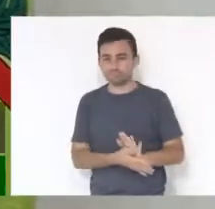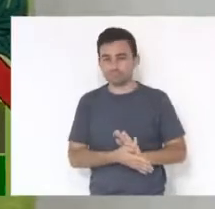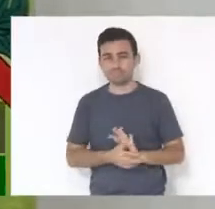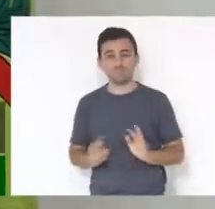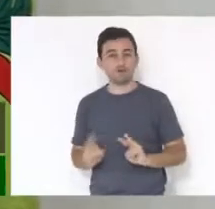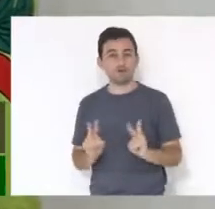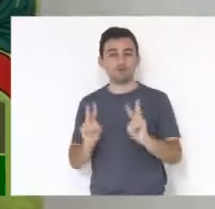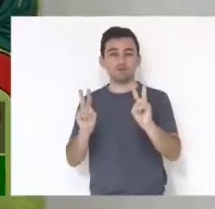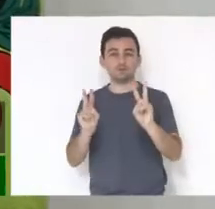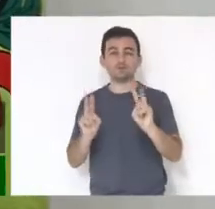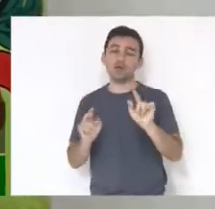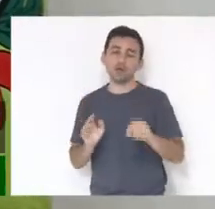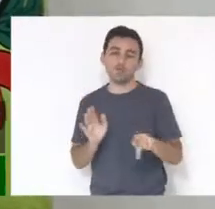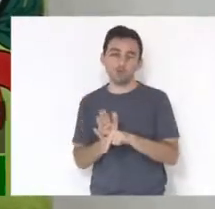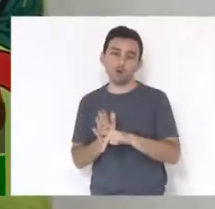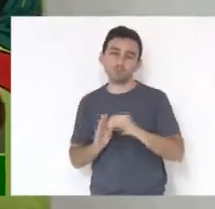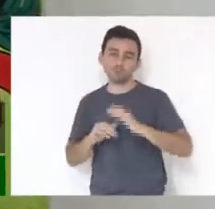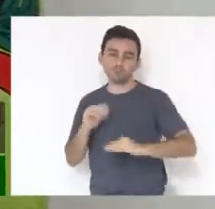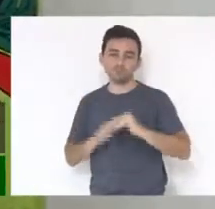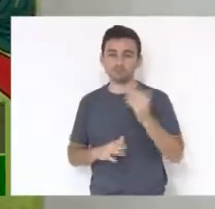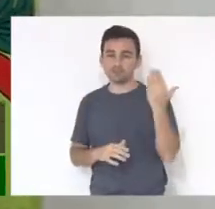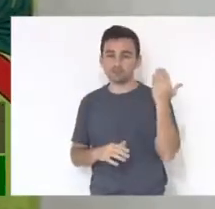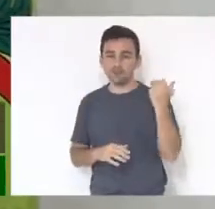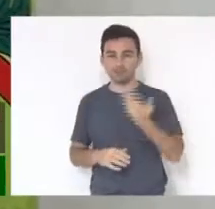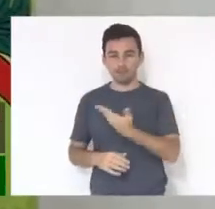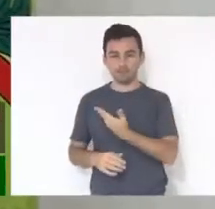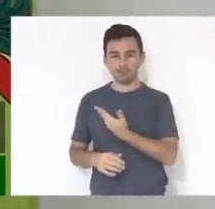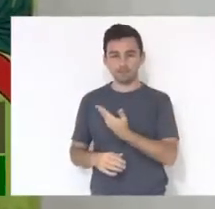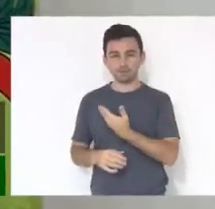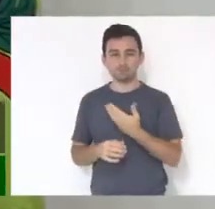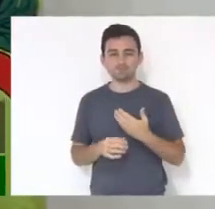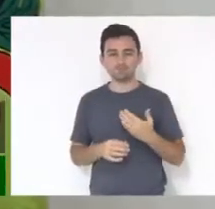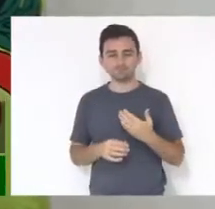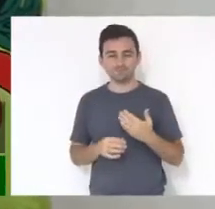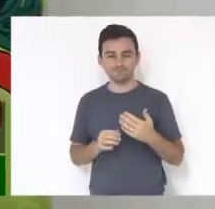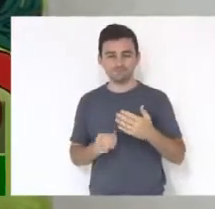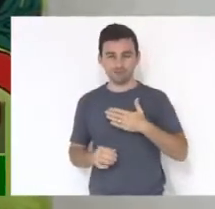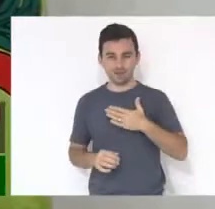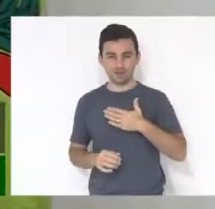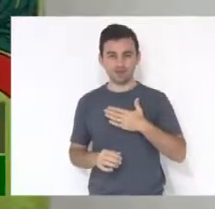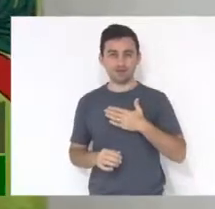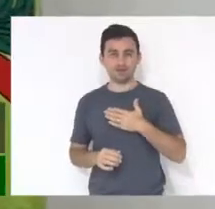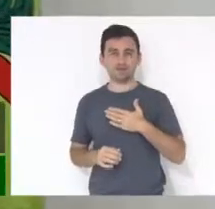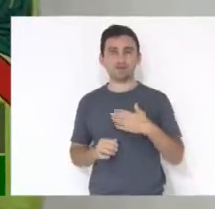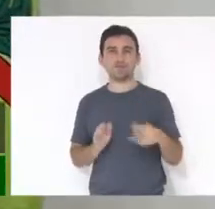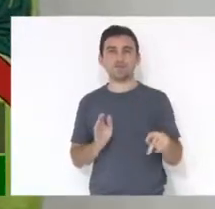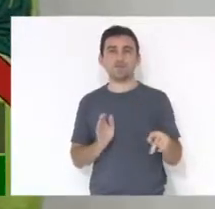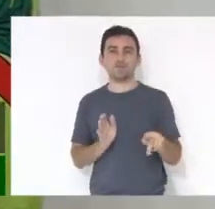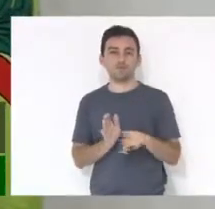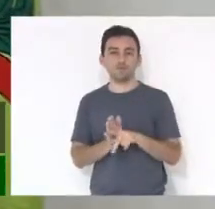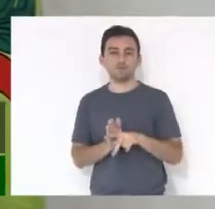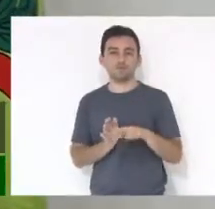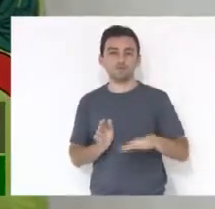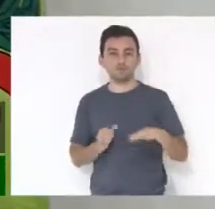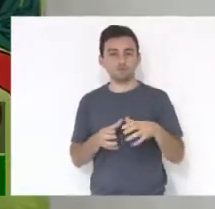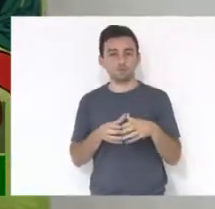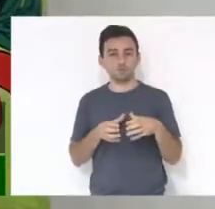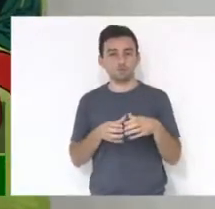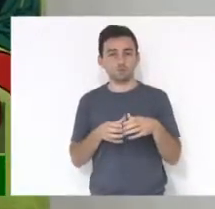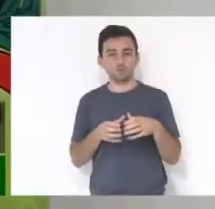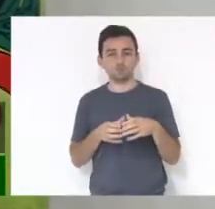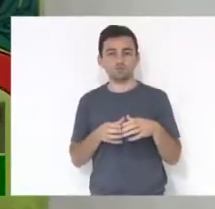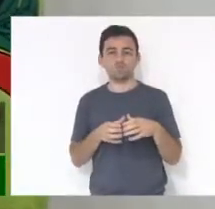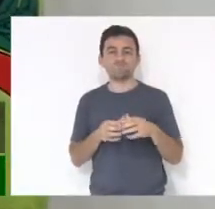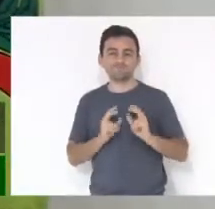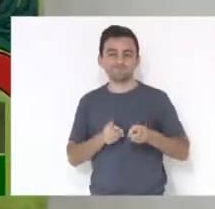um trecho desta obra, foi publicada por amigos, colegas meus que fazem parte do Burke Instituto Conservador. E,